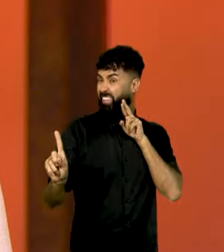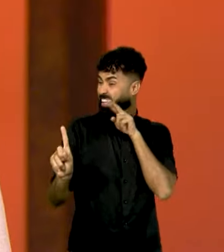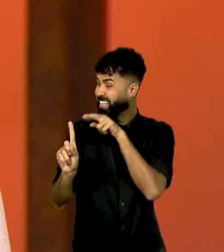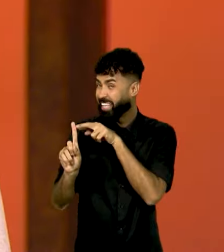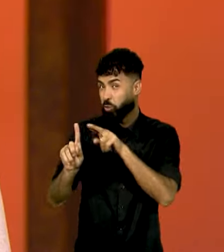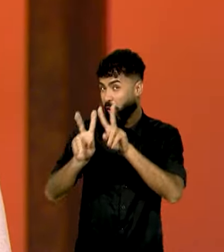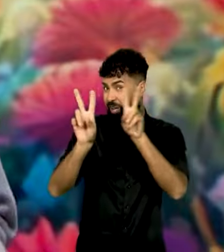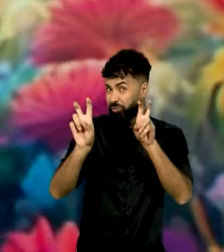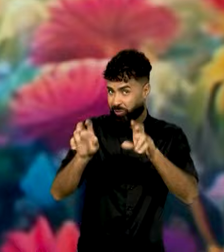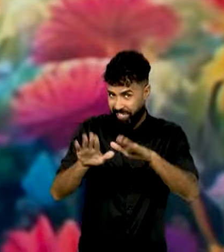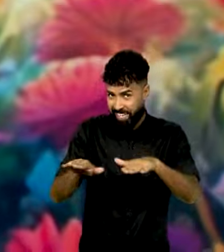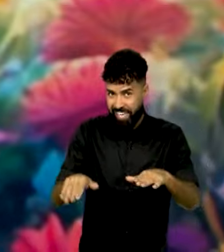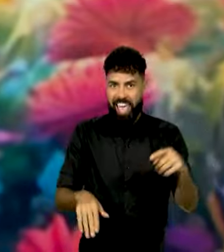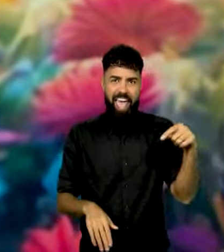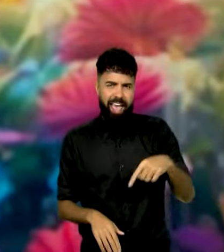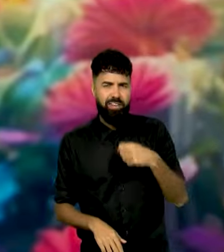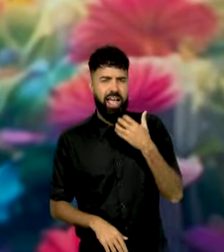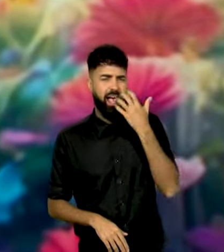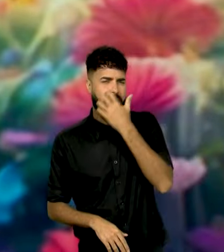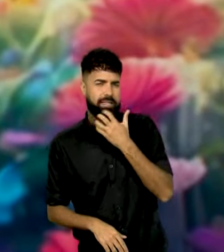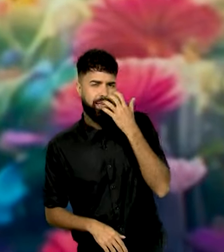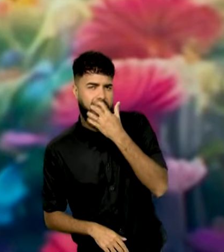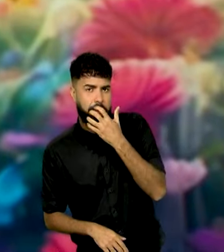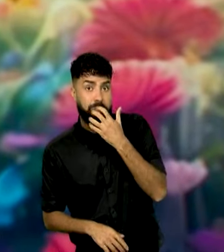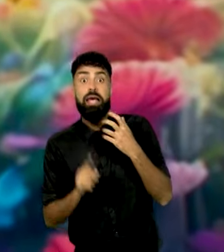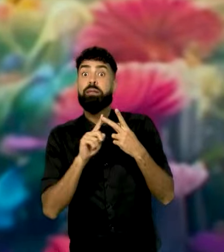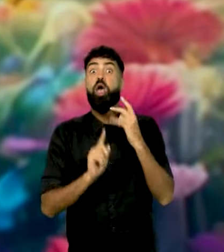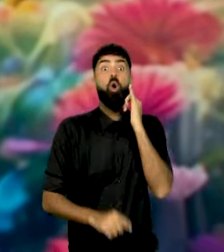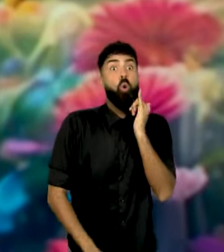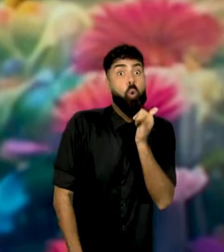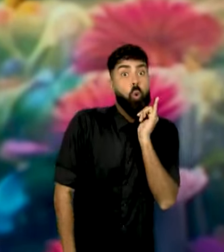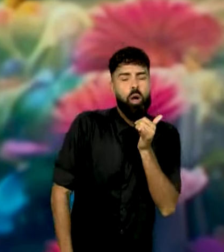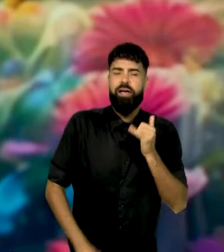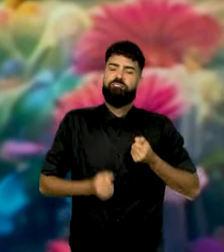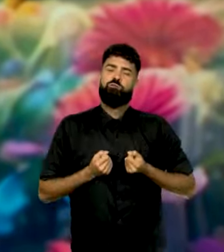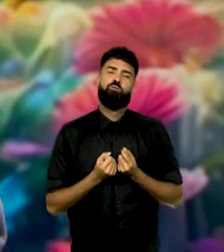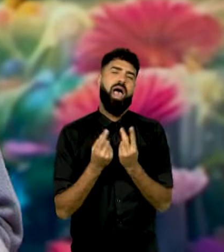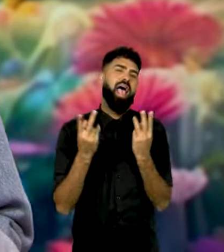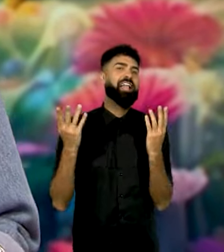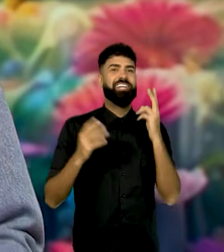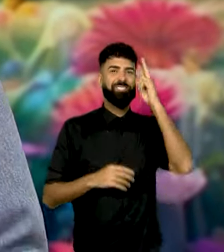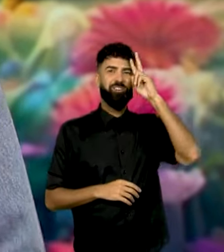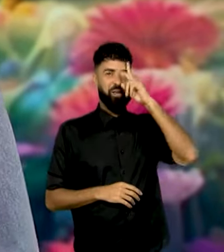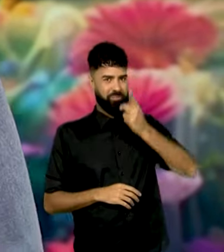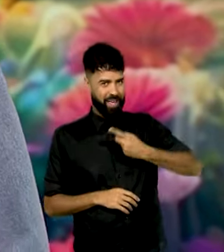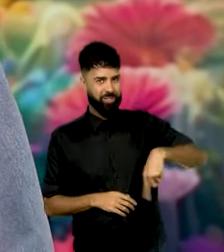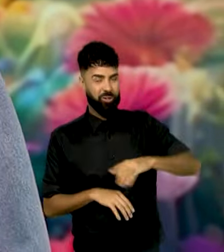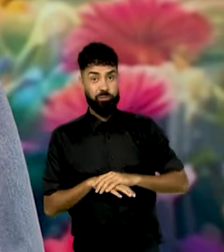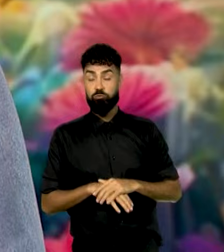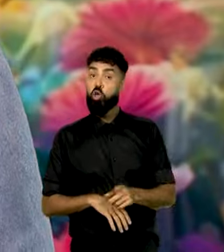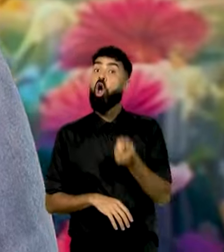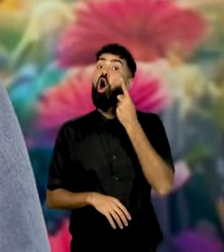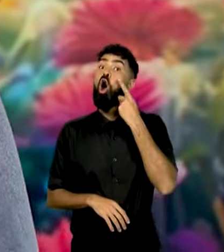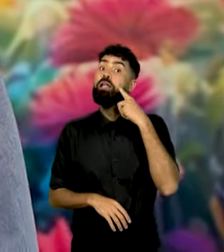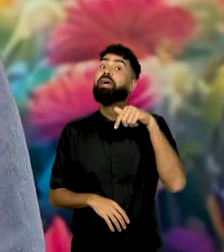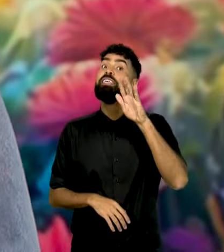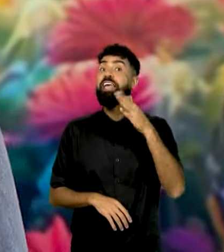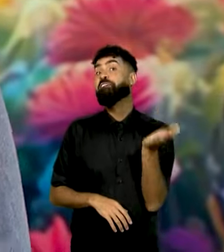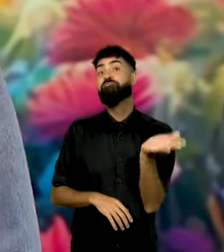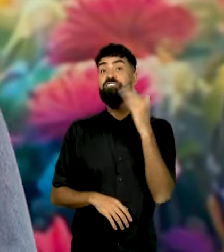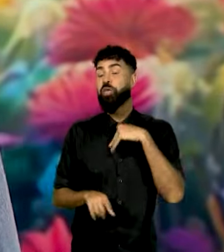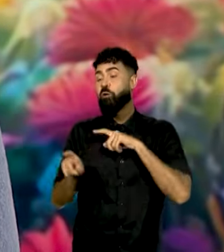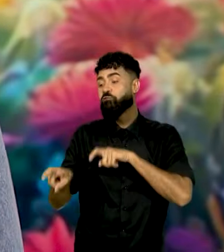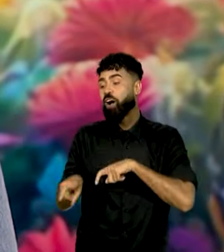criança. E ela vai cantar e contar várias histórias para nós. E olha só quem veio passear na fazendinha do